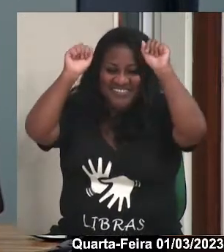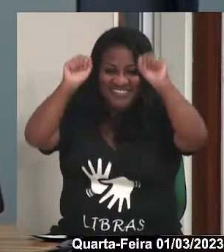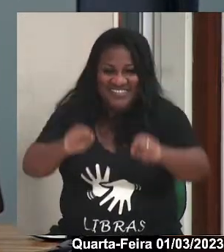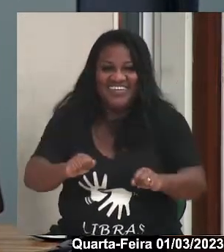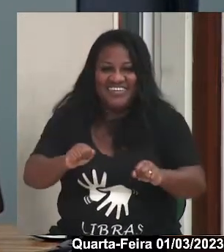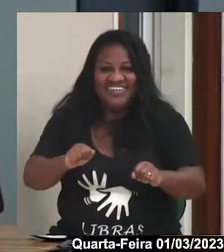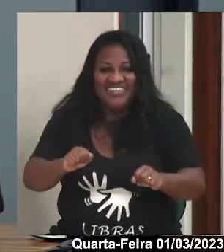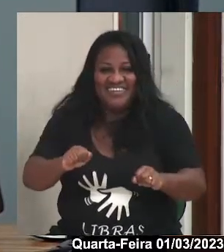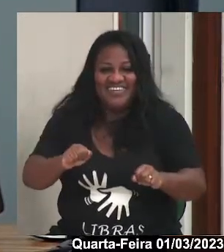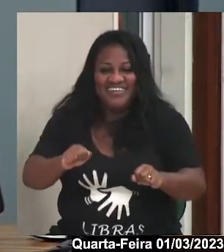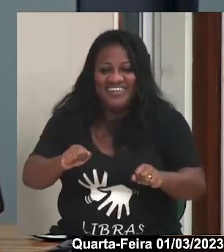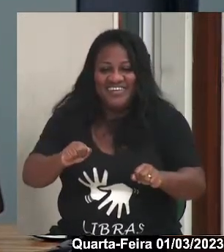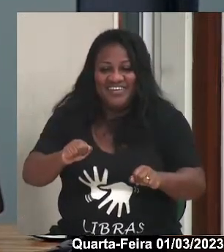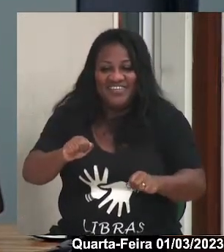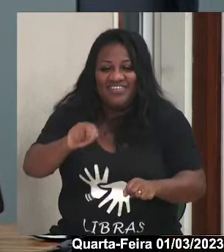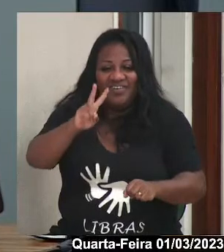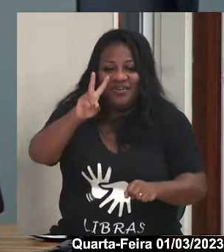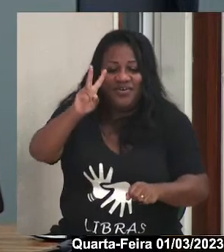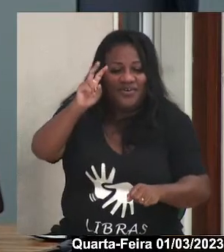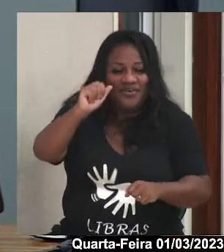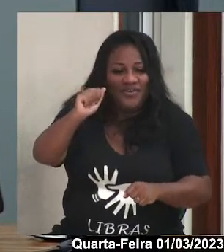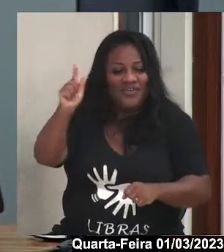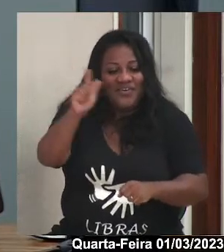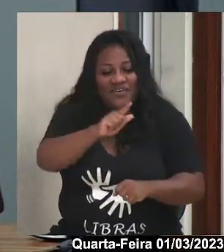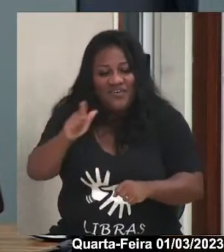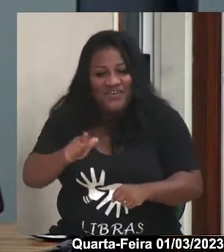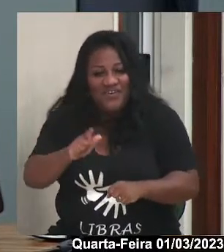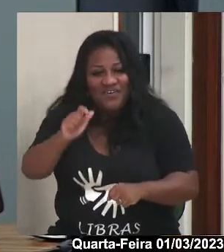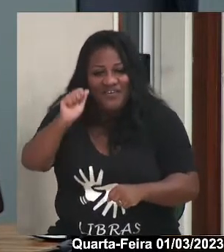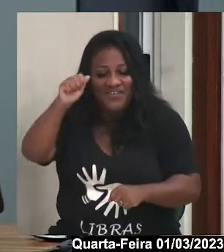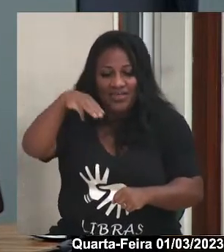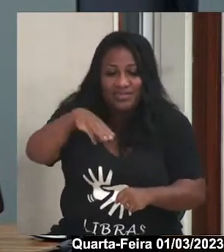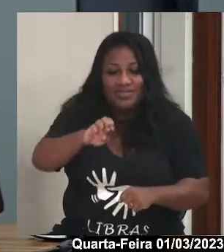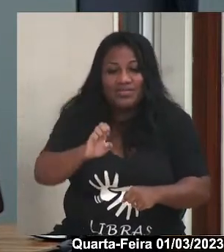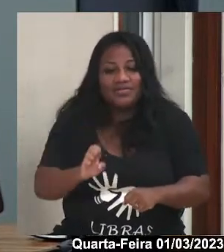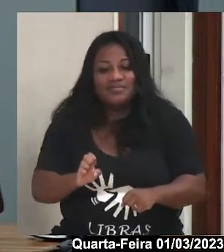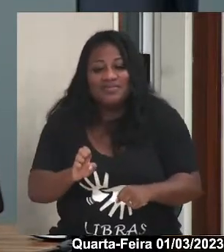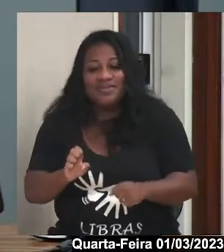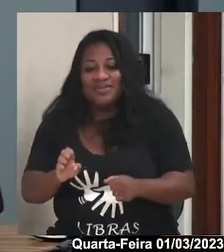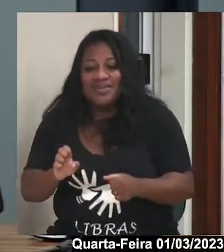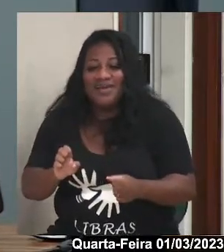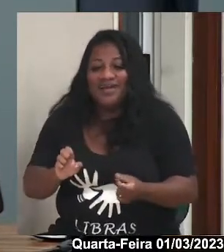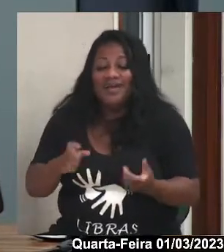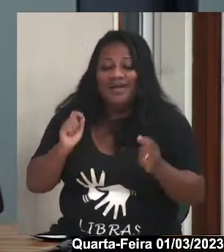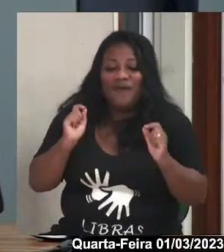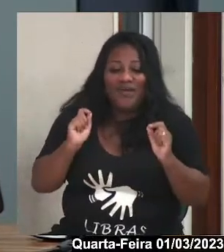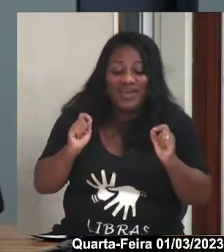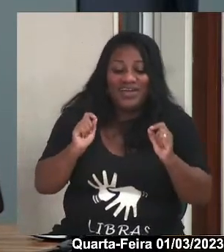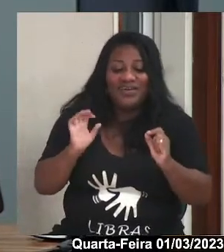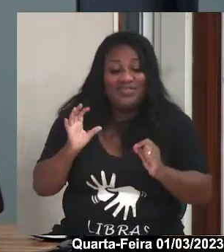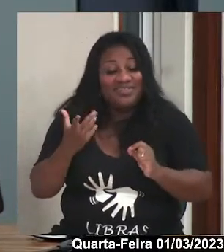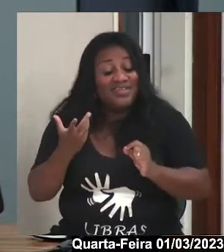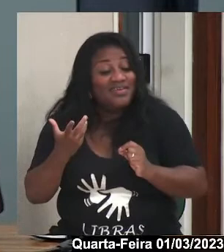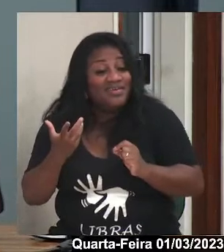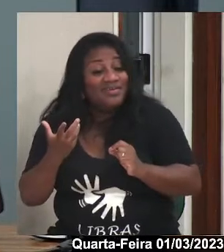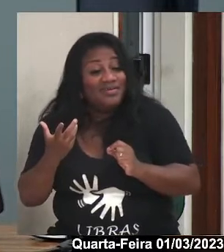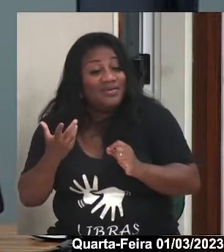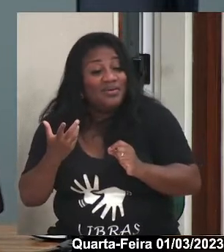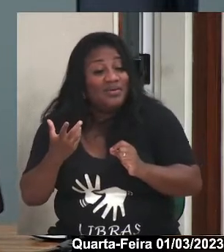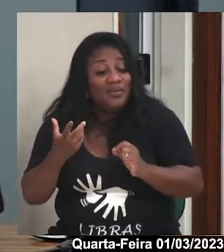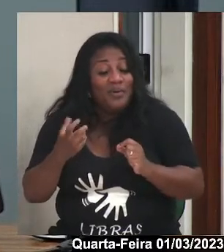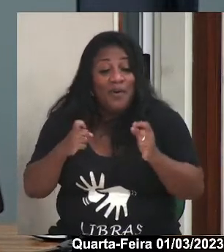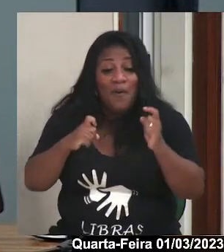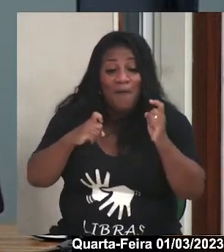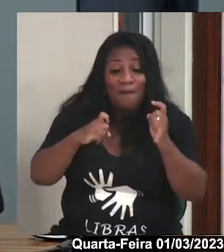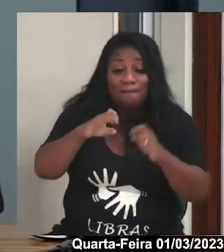rebanho de batedor de carteira. Quem é que acabou com a nossa saúde quando se falava em exame? Uma ultrassonografia não conseguia fazer.